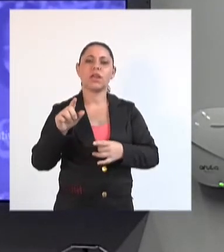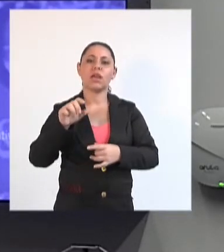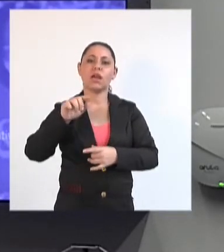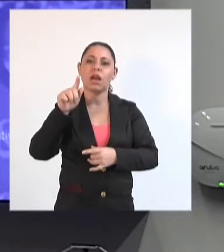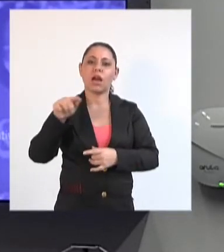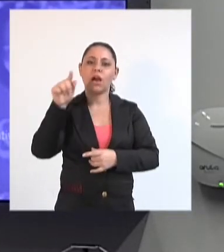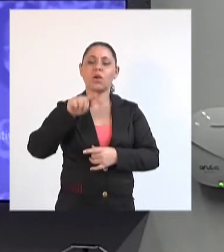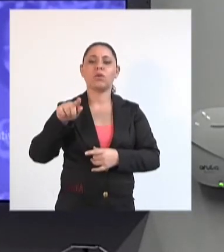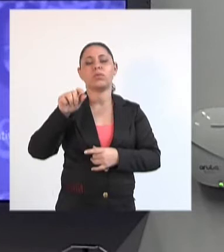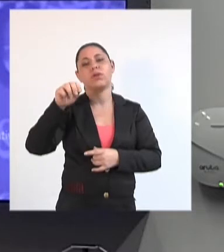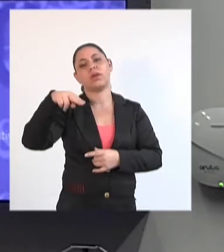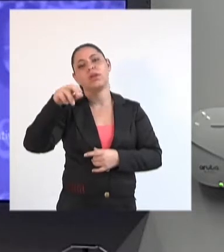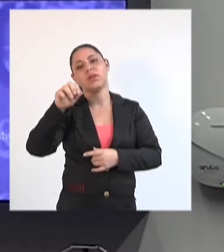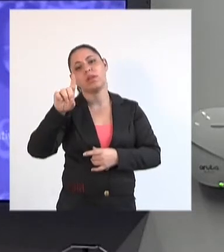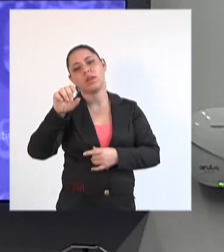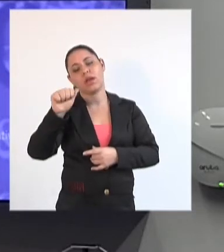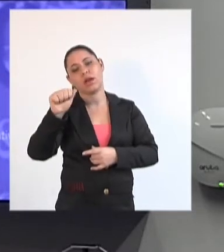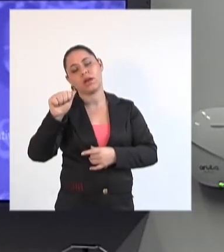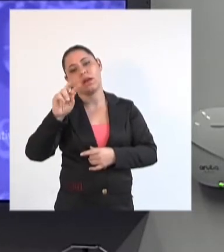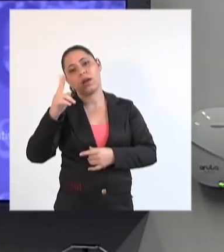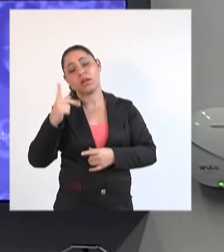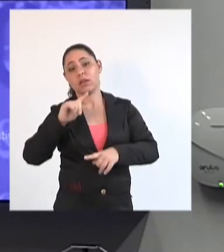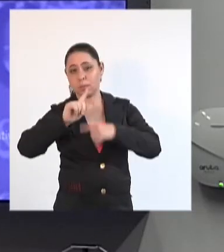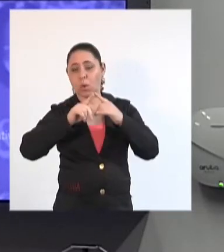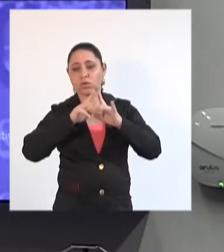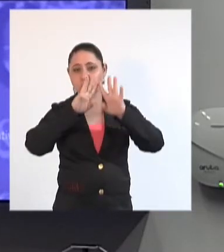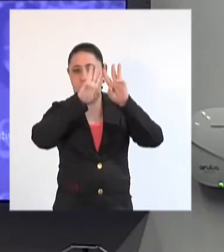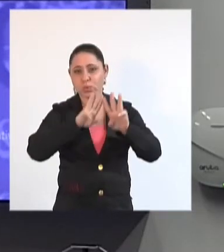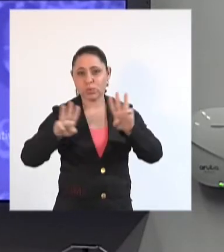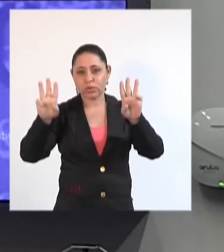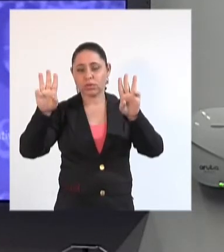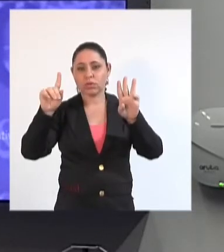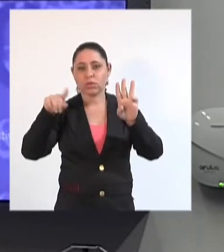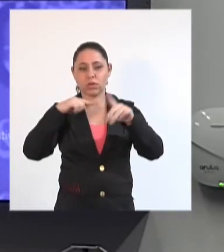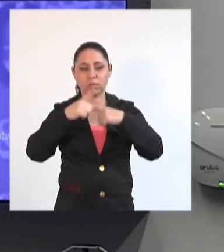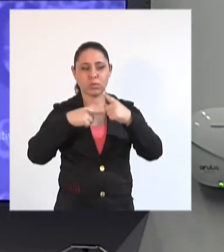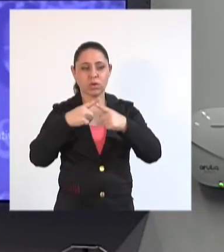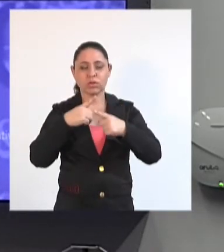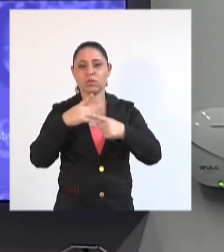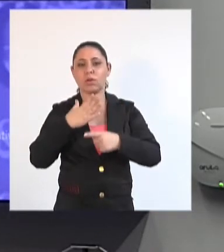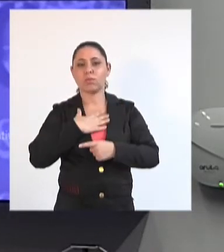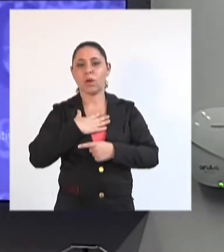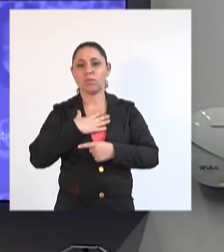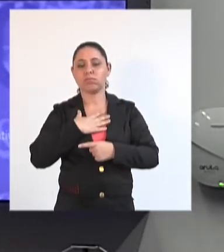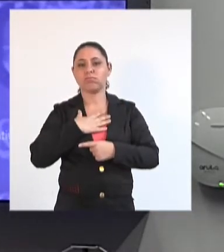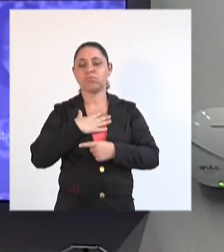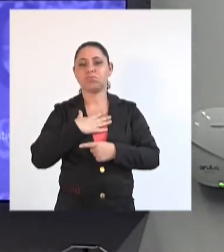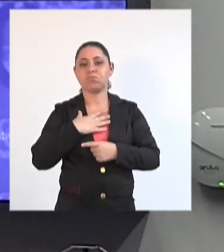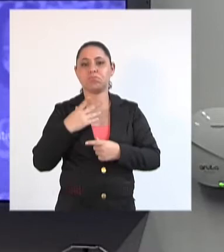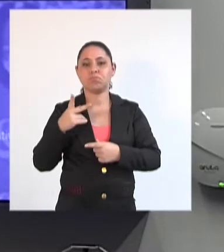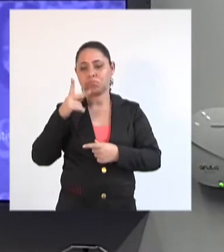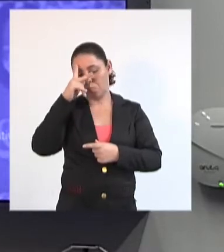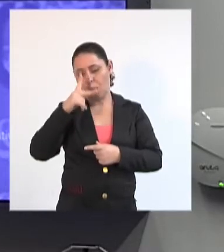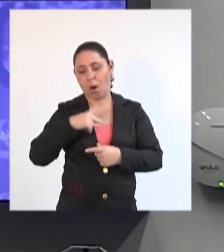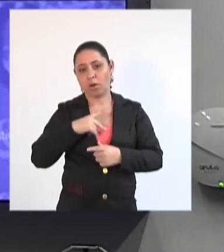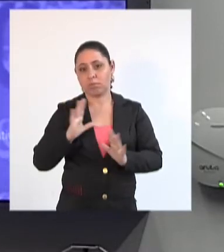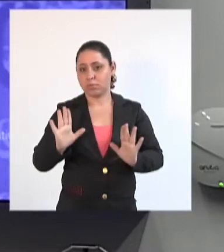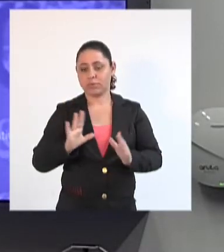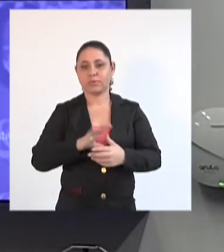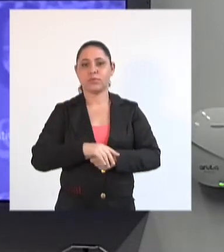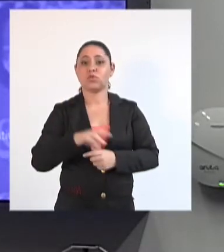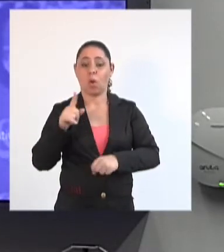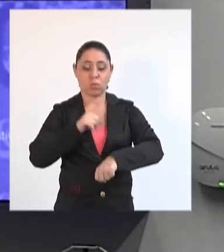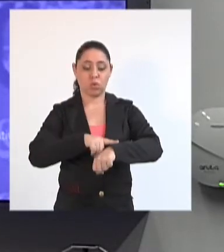cndi@mdh, para quem quiser o meu contato, o meu do CNDI, abaixo o meu pessoal. Só para